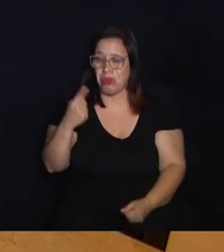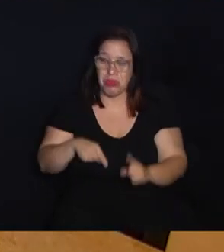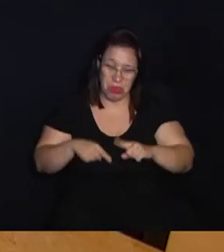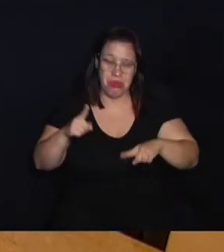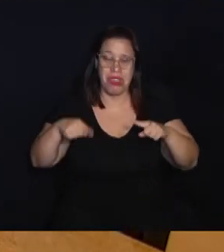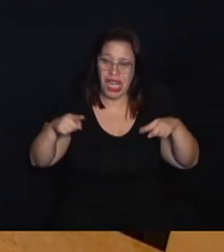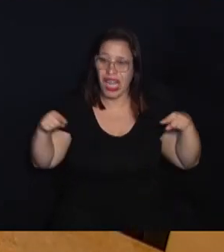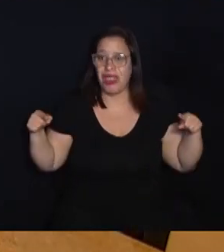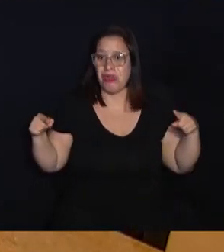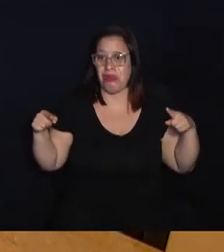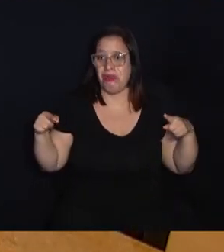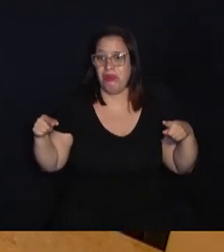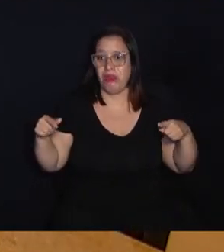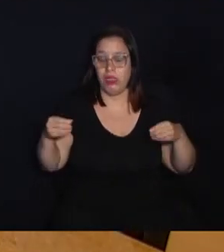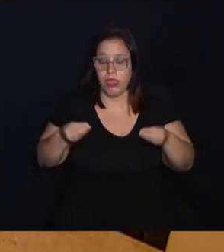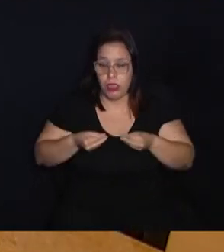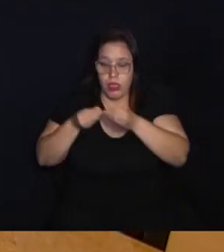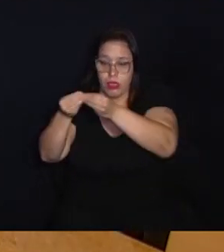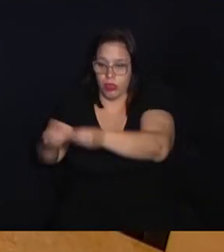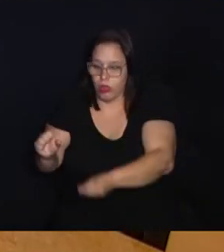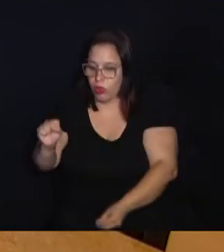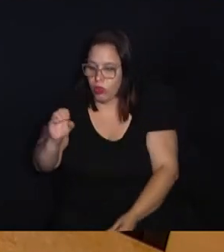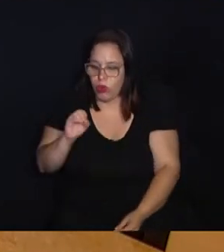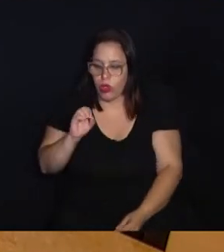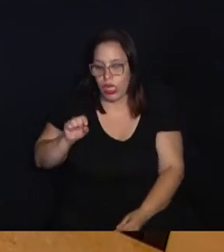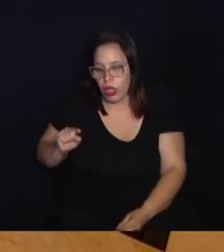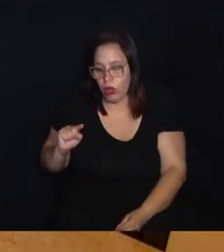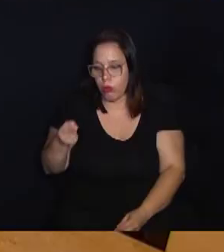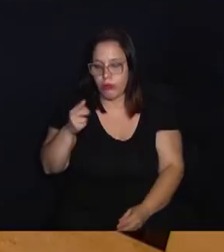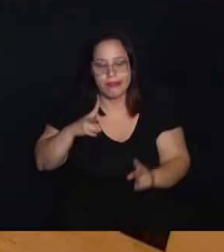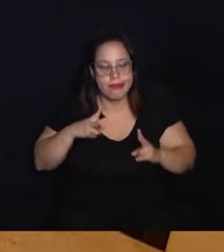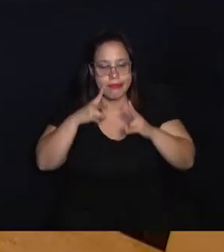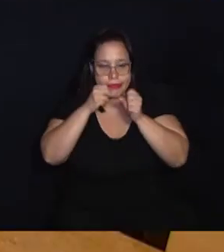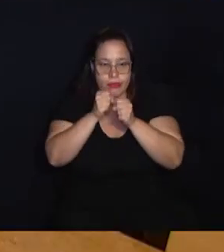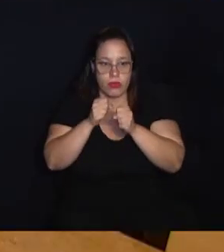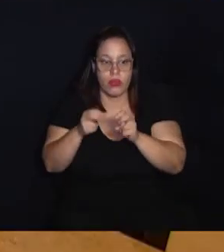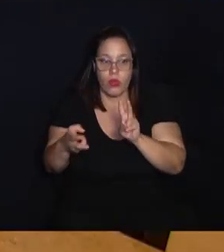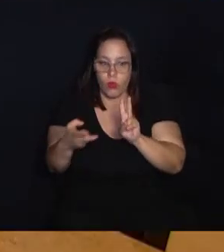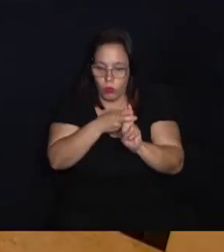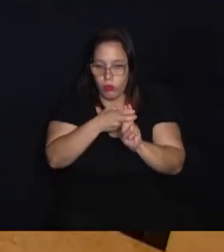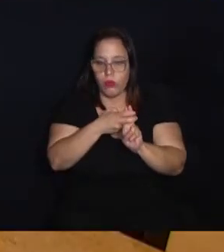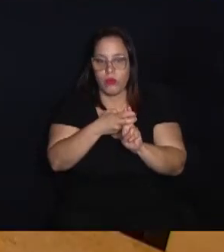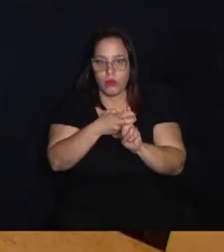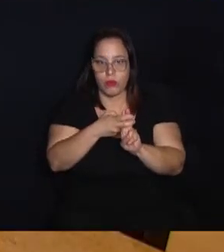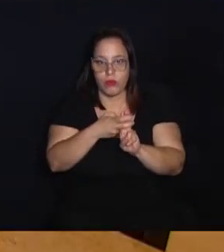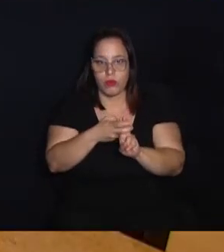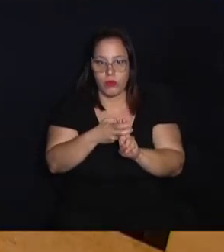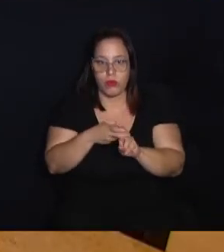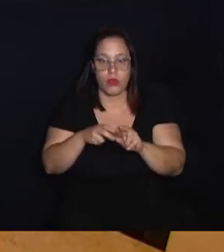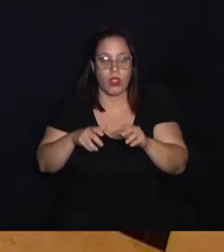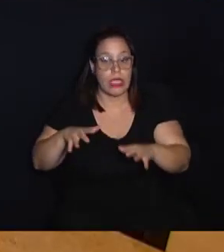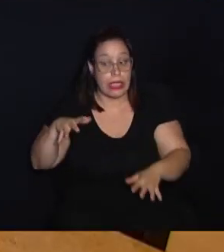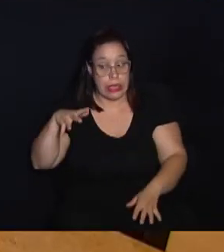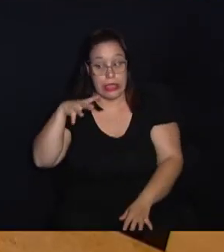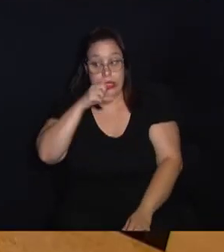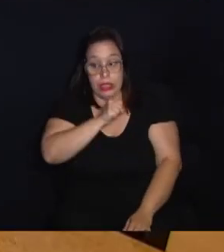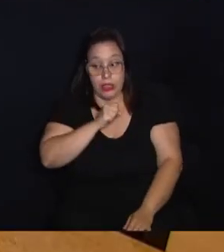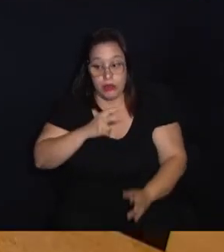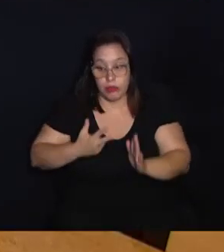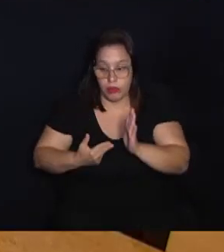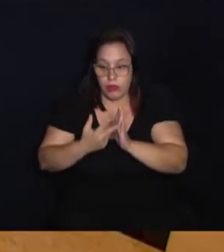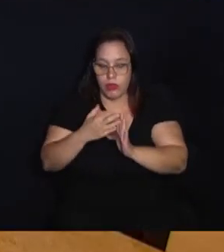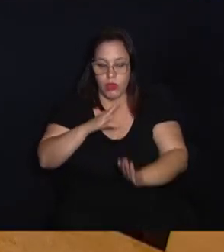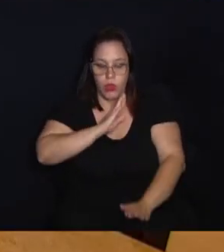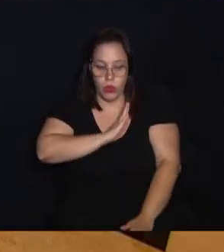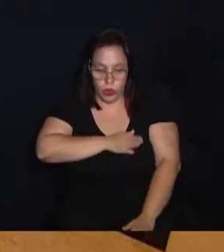equipamentos. Então nós destinamos R$800 mil para fortalecer o SUS, para que seja acelerado as cirurgias